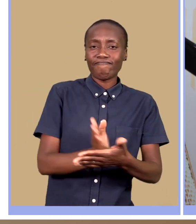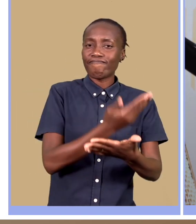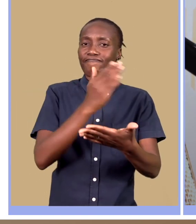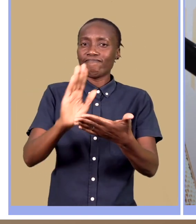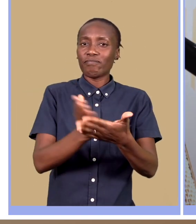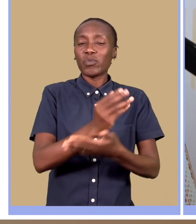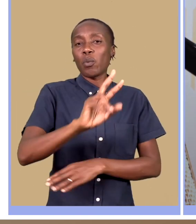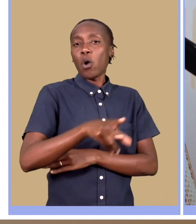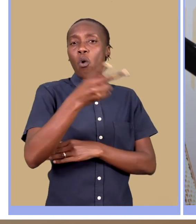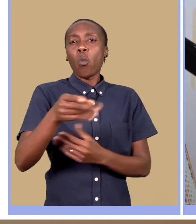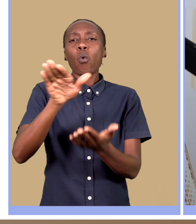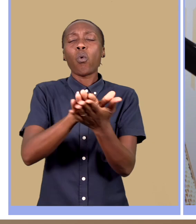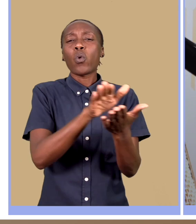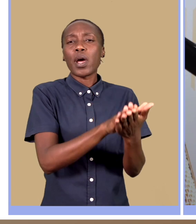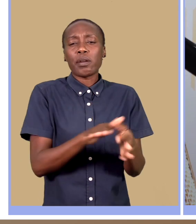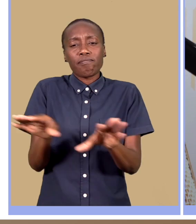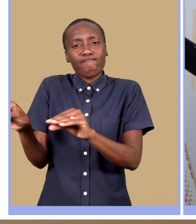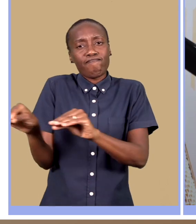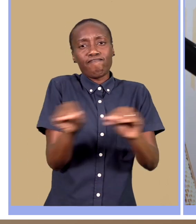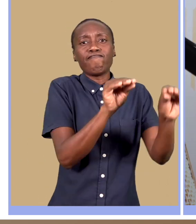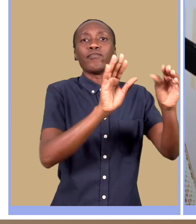deficiência e não só para as zonas